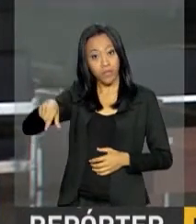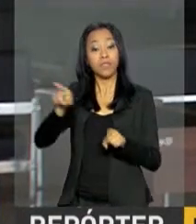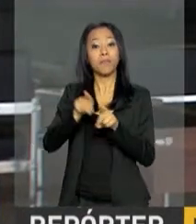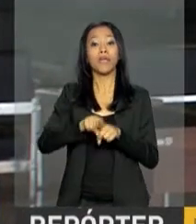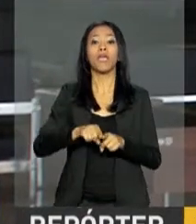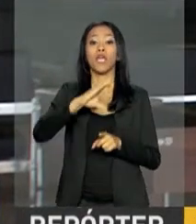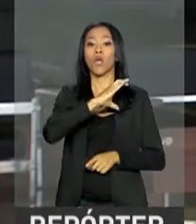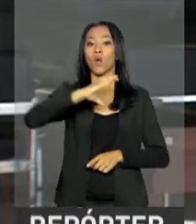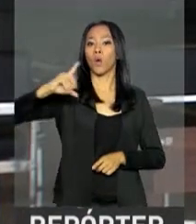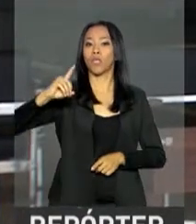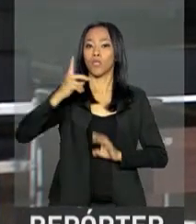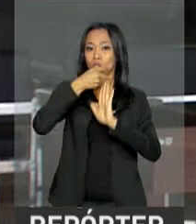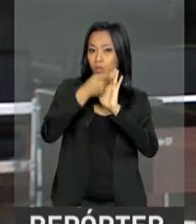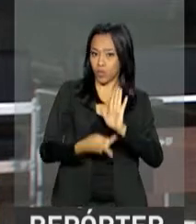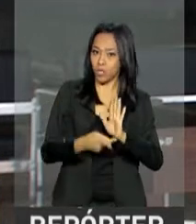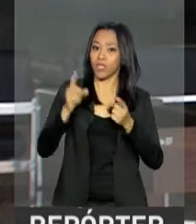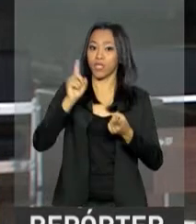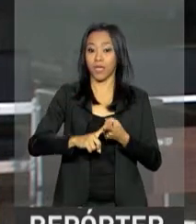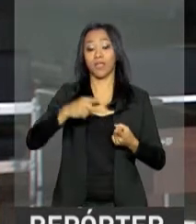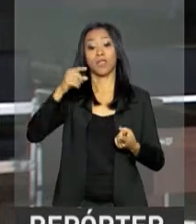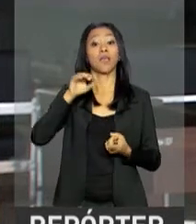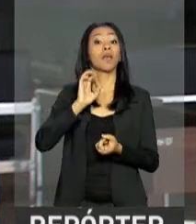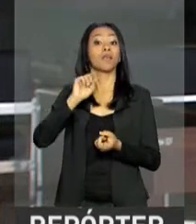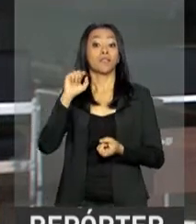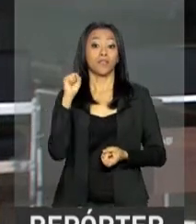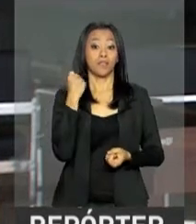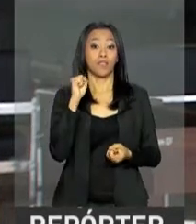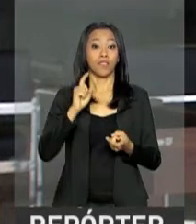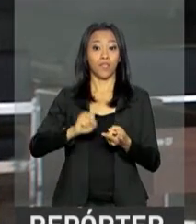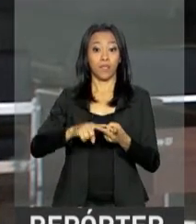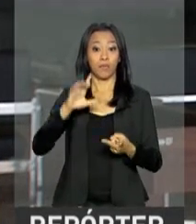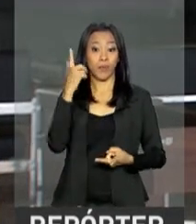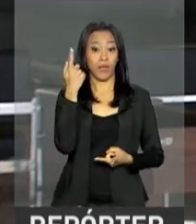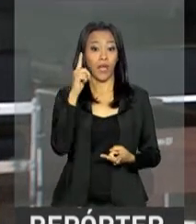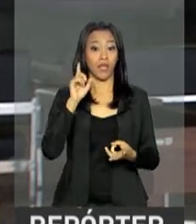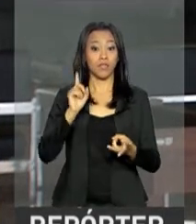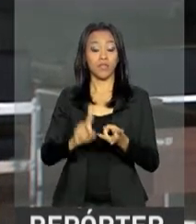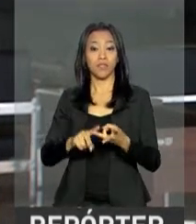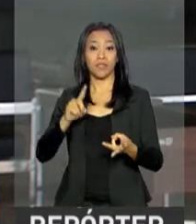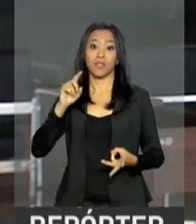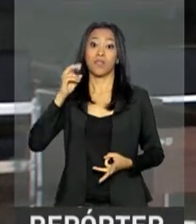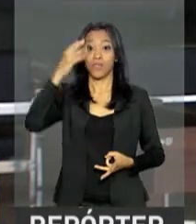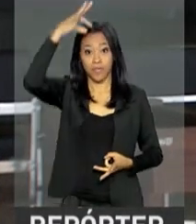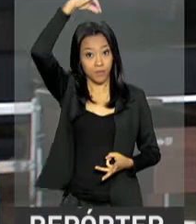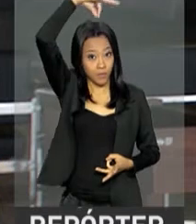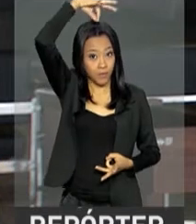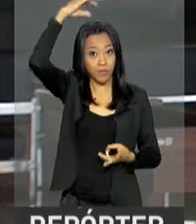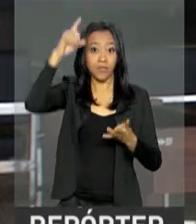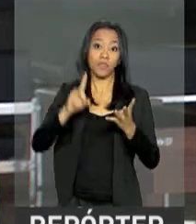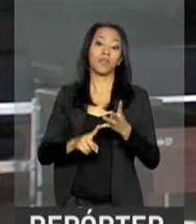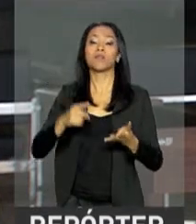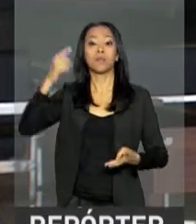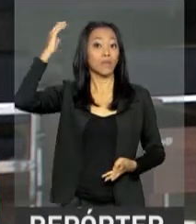projetos de boa vista roraima aracaju sergipe morrinhos em goiás viana no espírito santo e campo